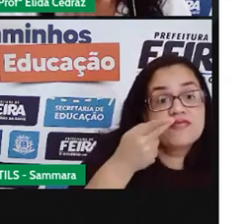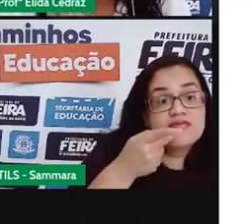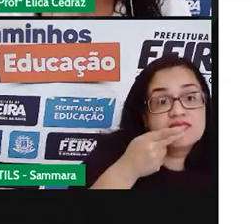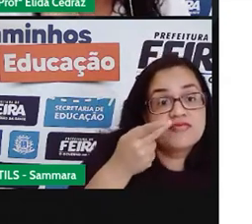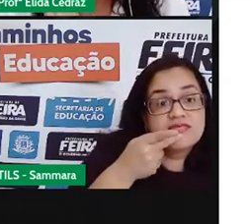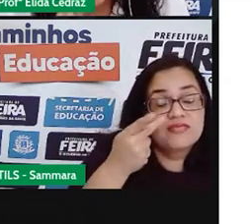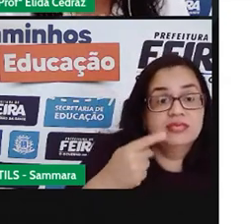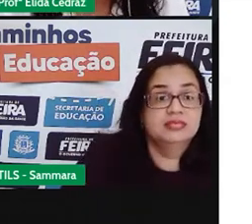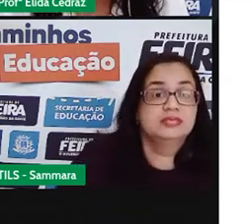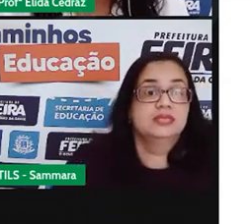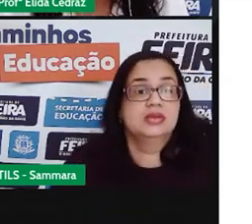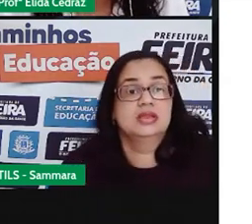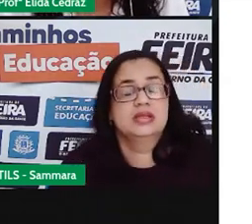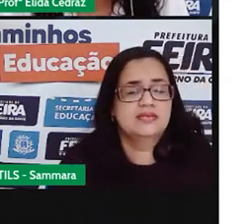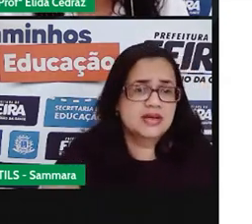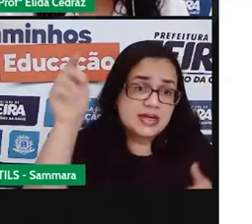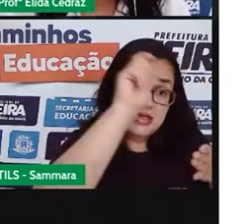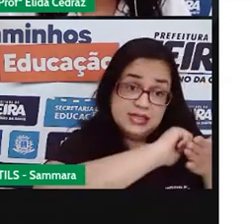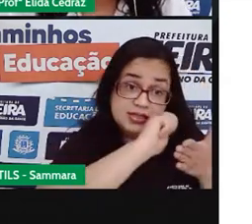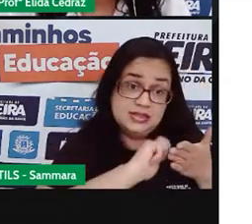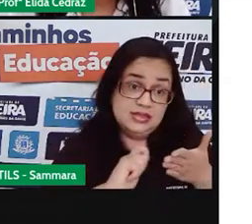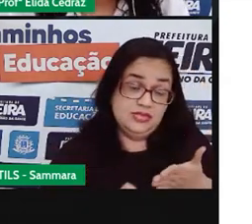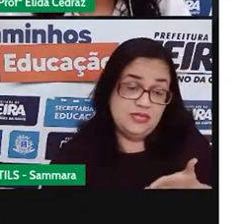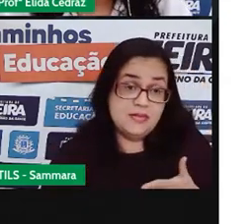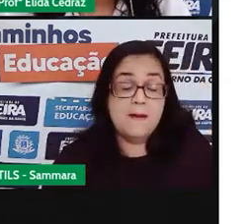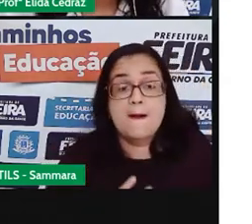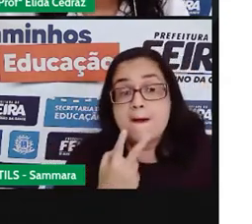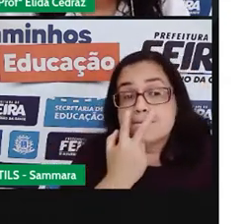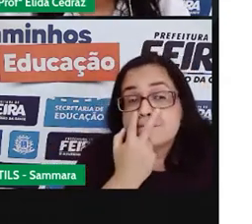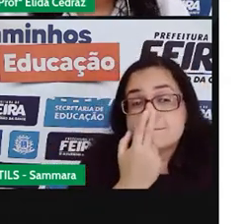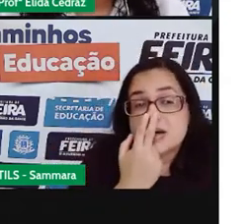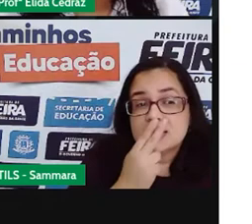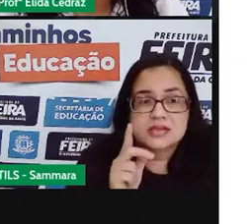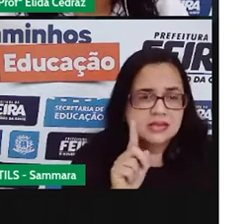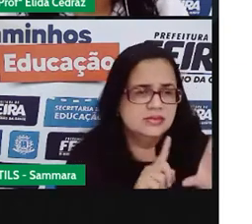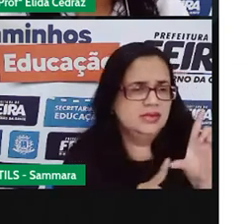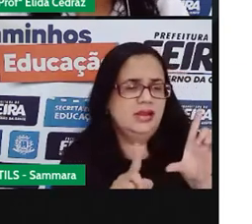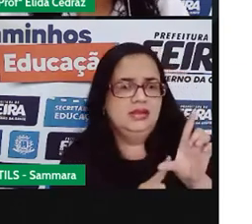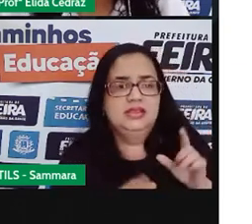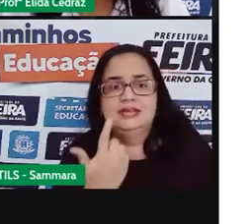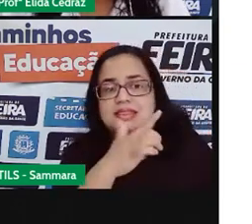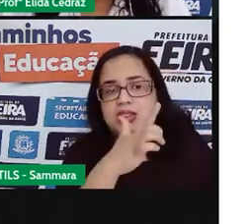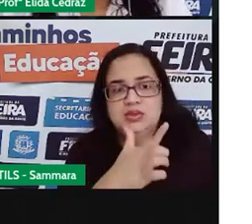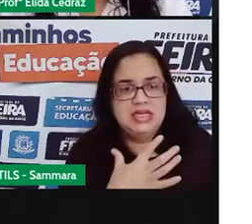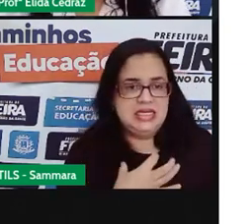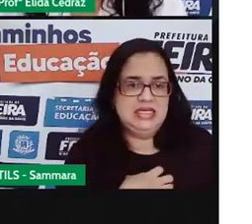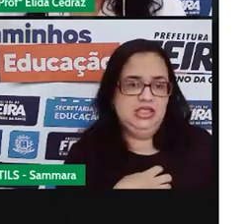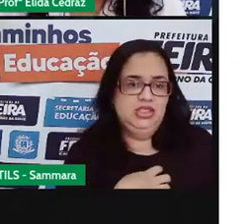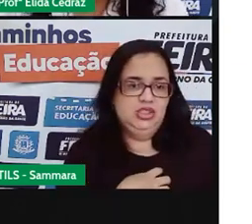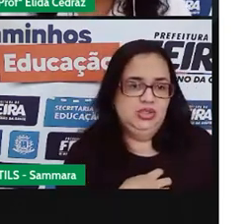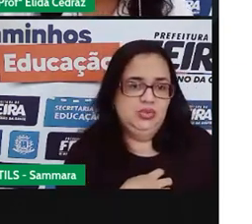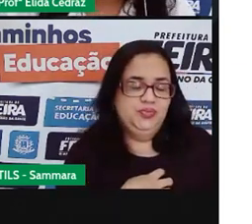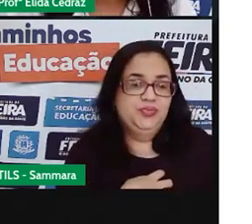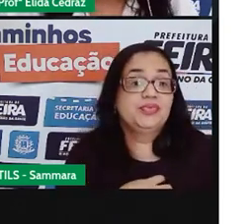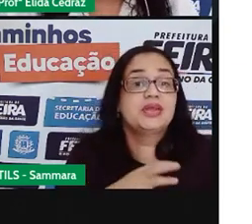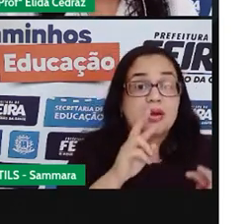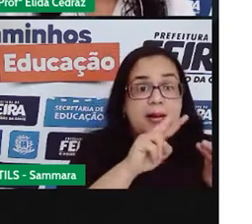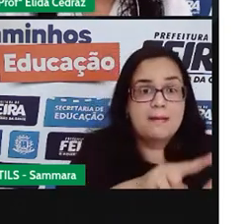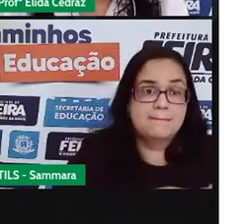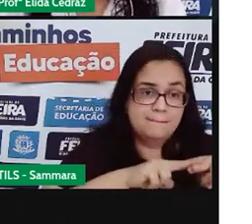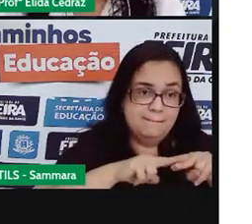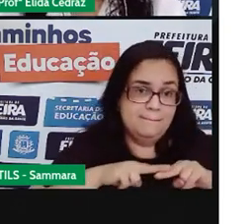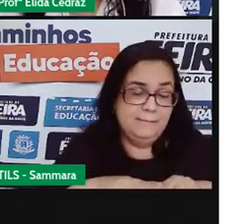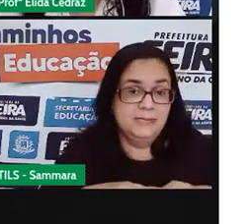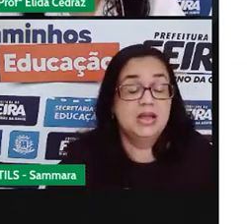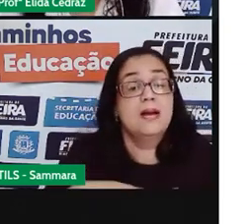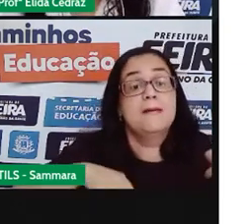e na hora de escrever parece que a letra não fazia parte da palavra. É por isso que